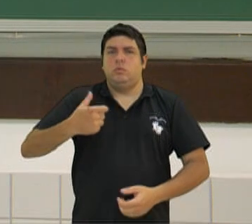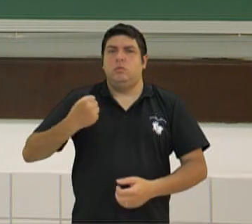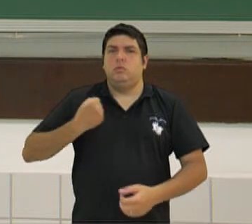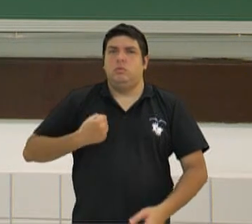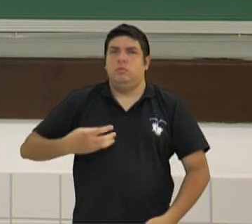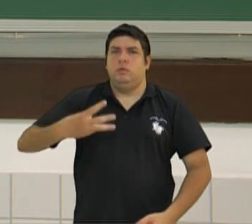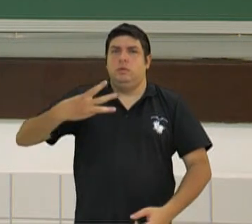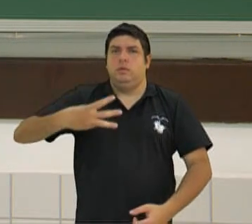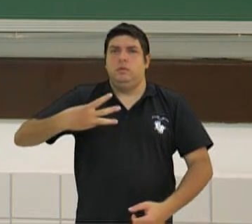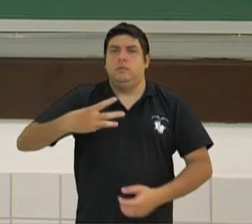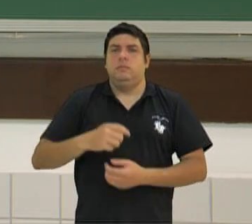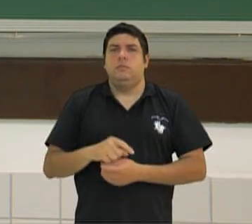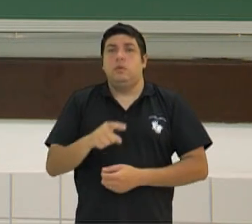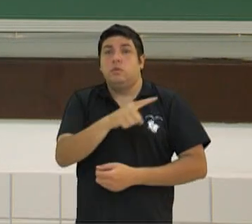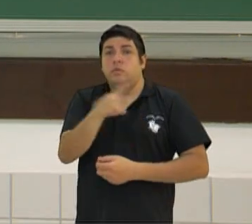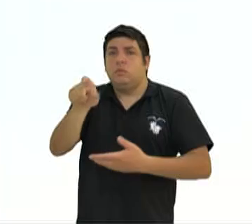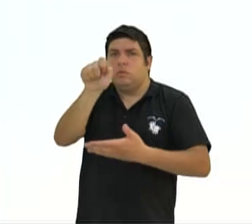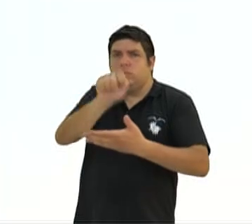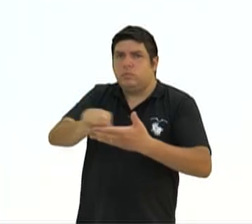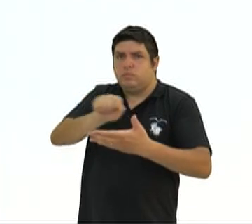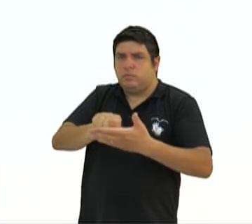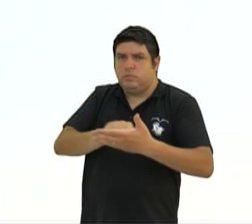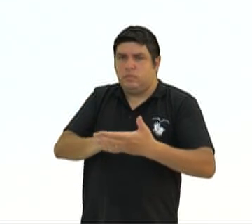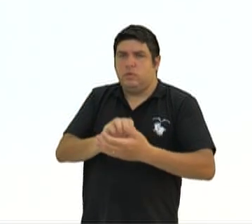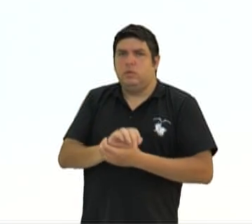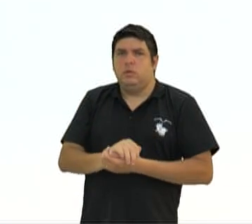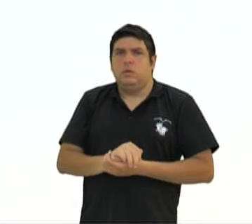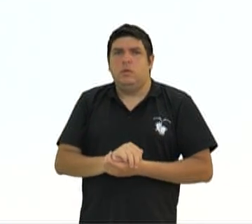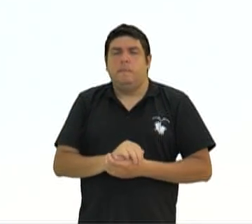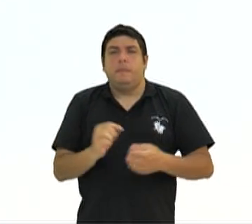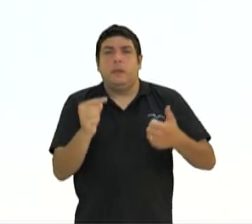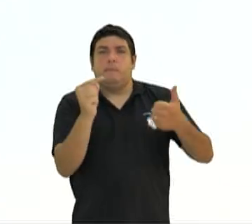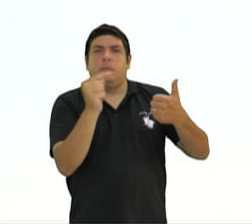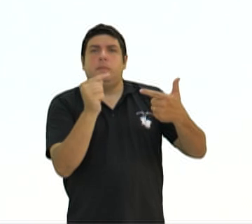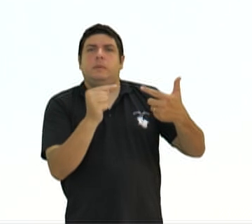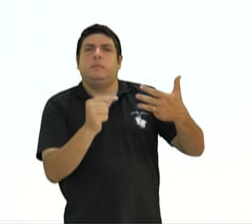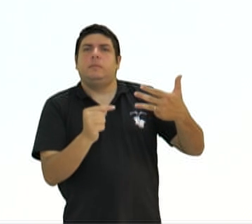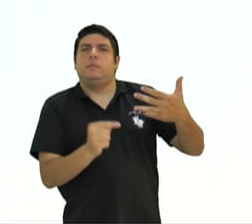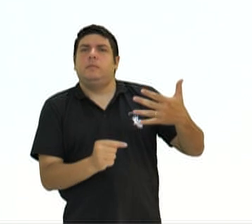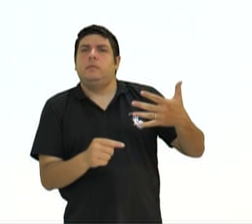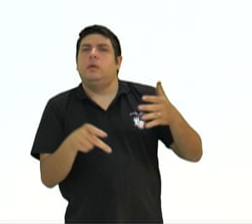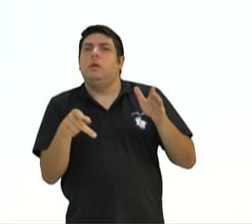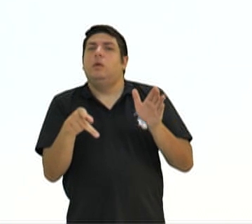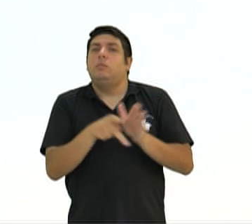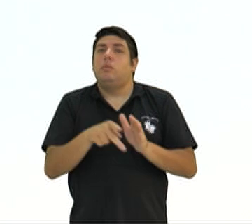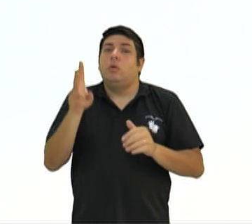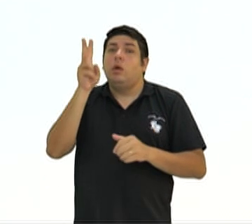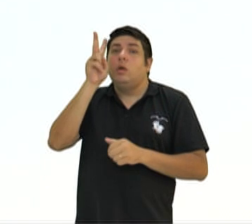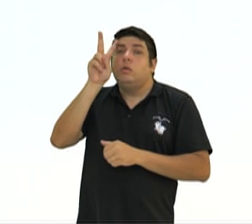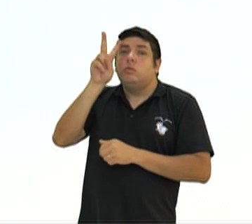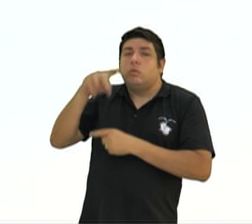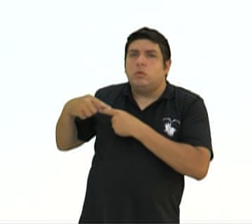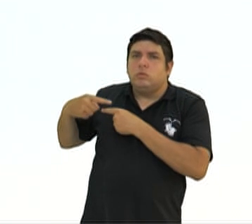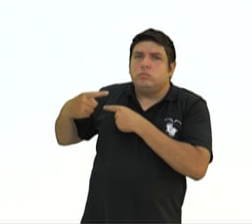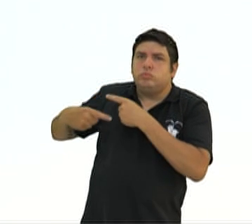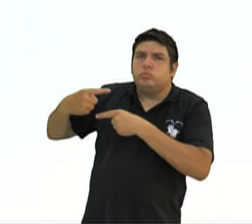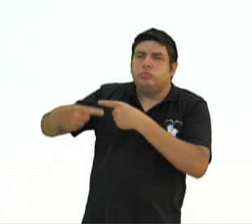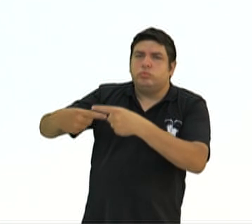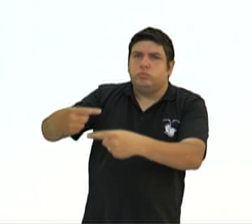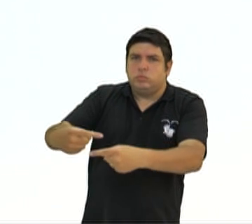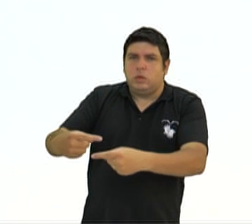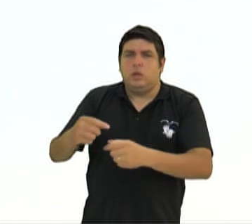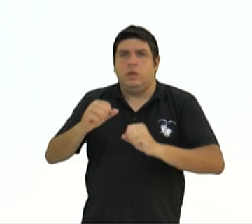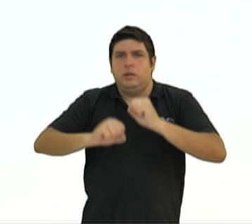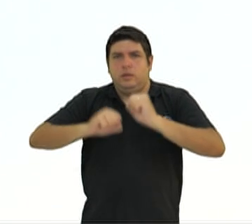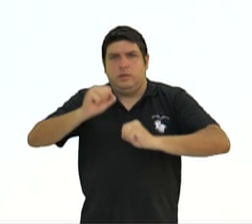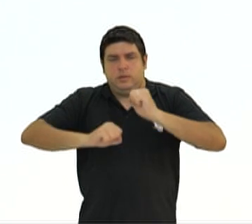respondam, escrevam lá para mim. Uma lista dos fatores históricos da industrialização, então pontuando ali os principais. E a